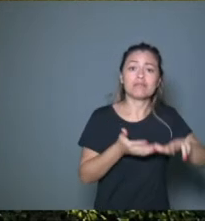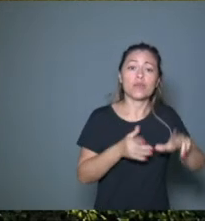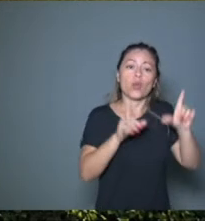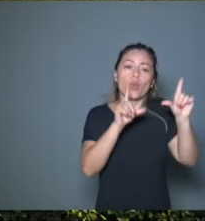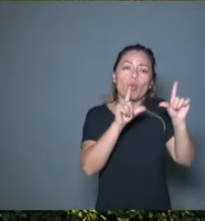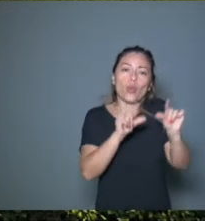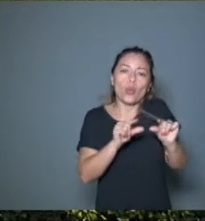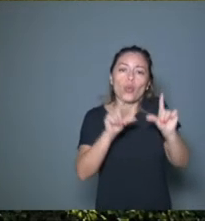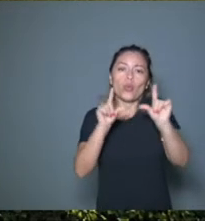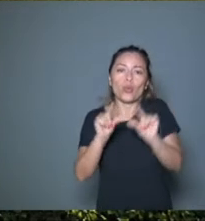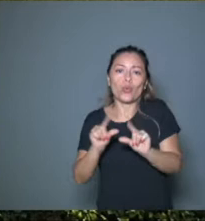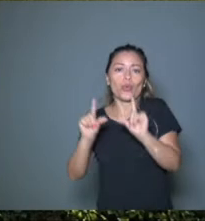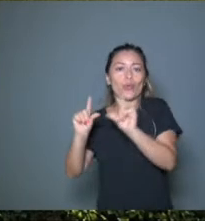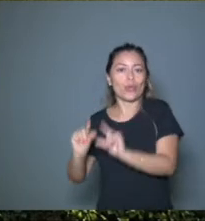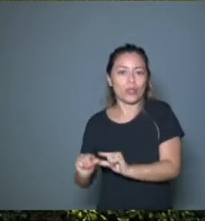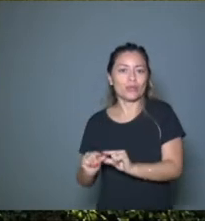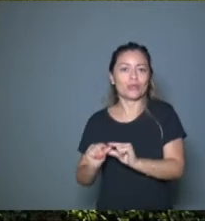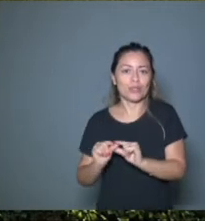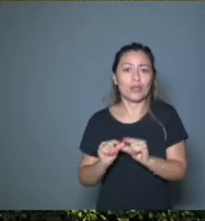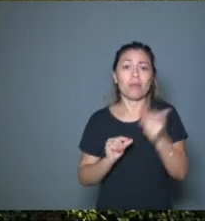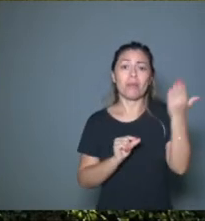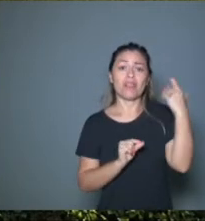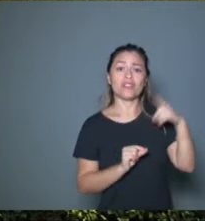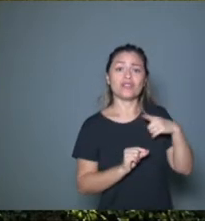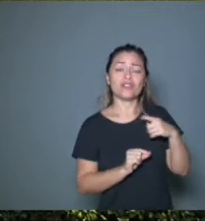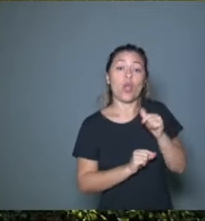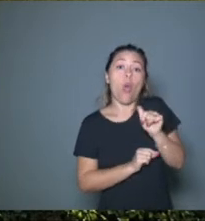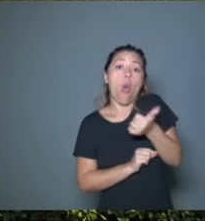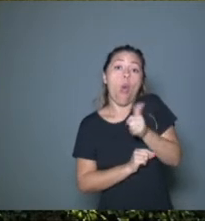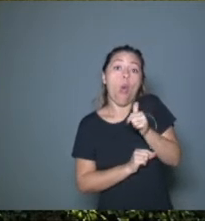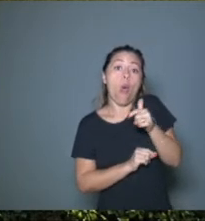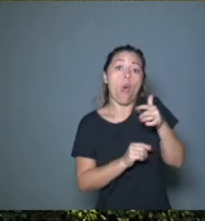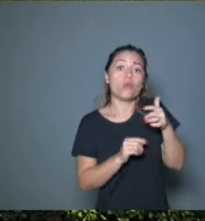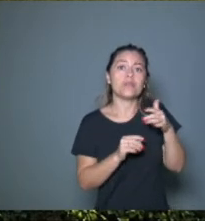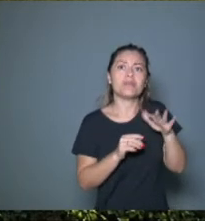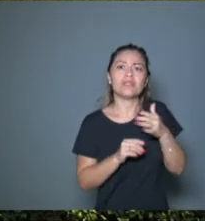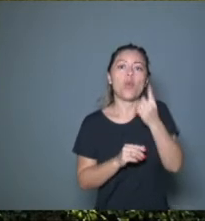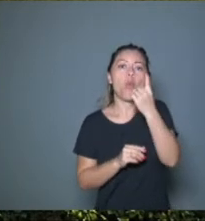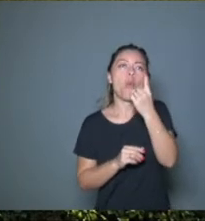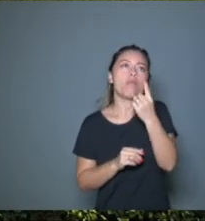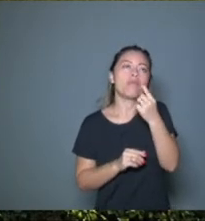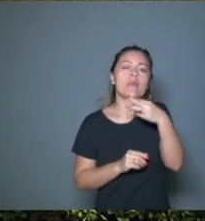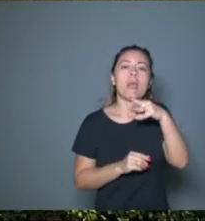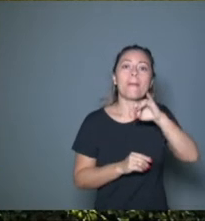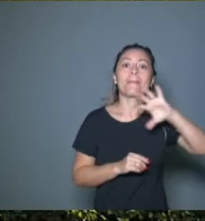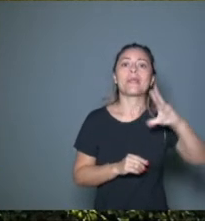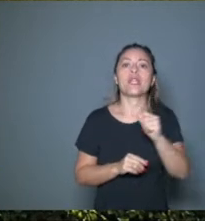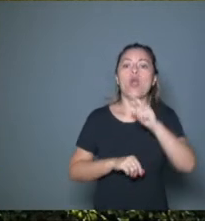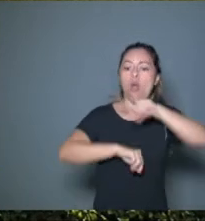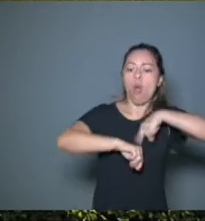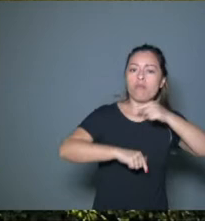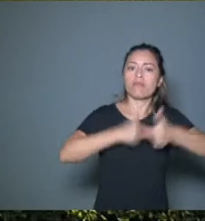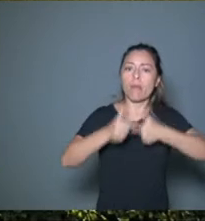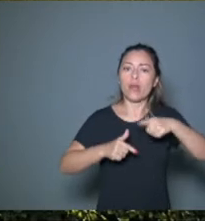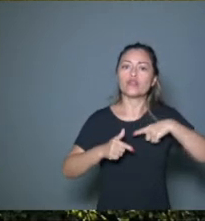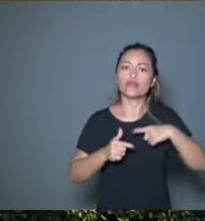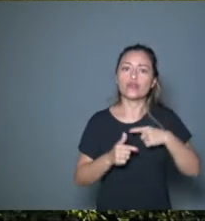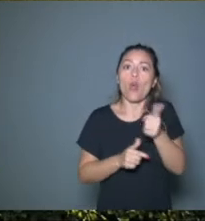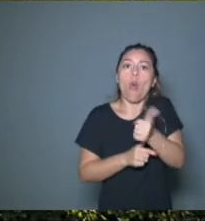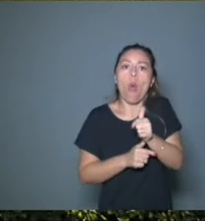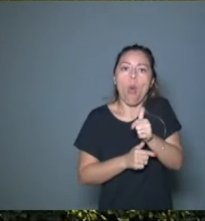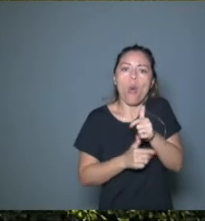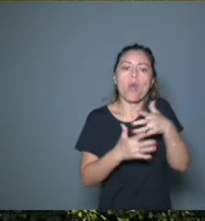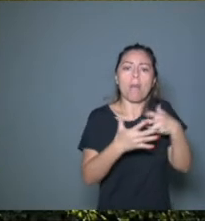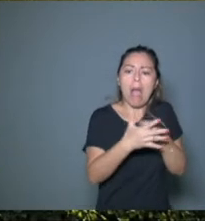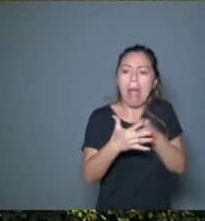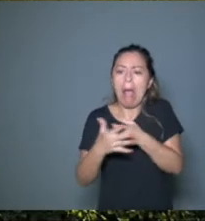hectares, e tínhamos 11 acidentes com afastamento por 1 milhão de horas trabalhadas. E a gente veio,